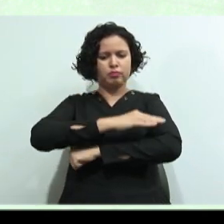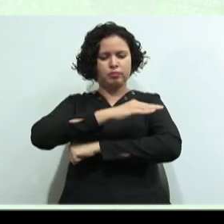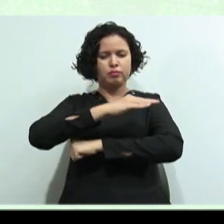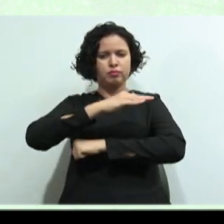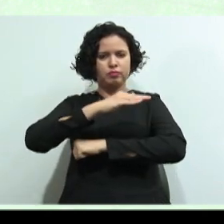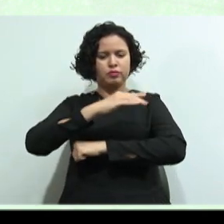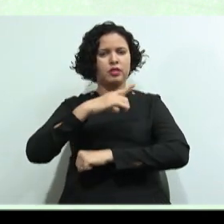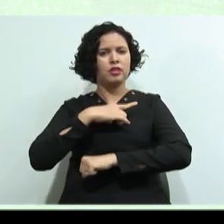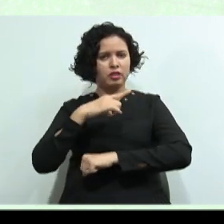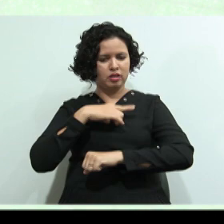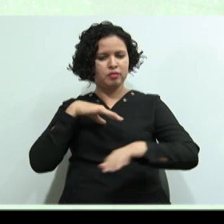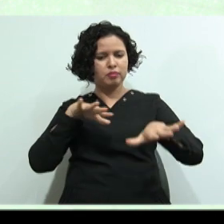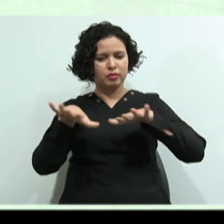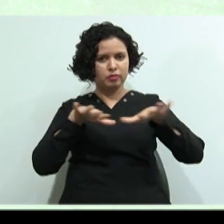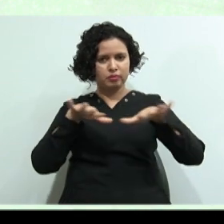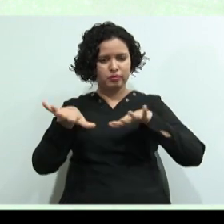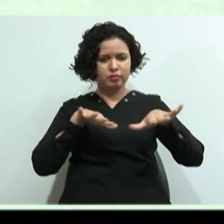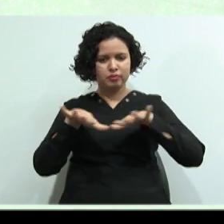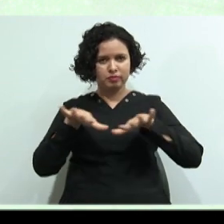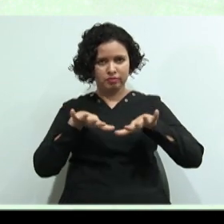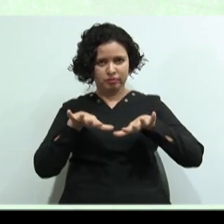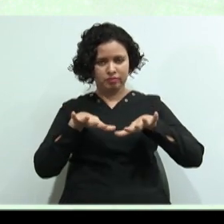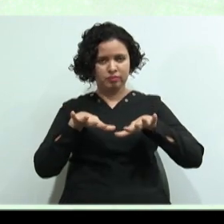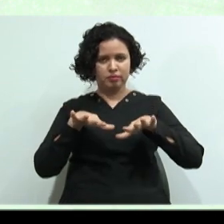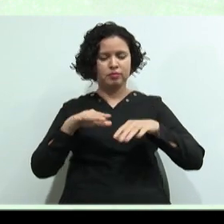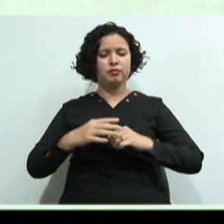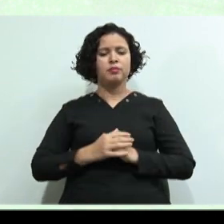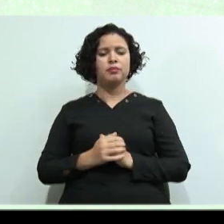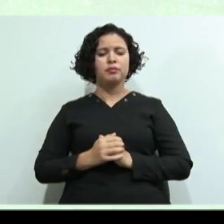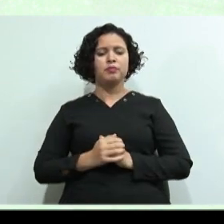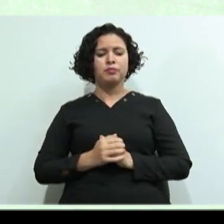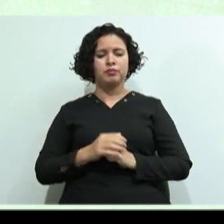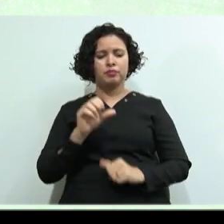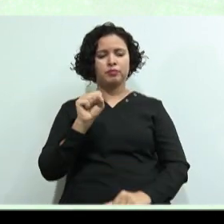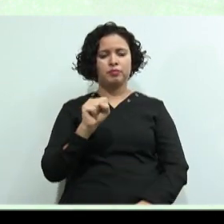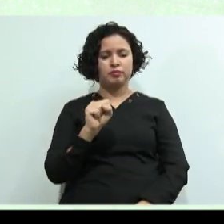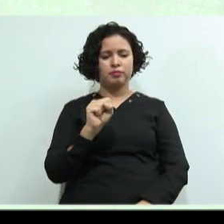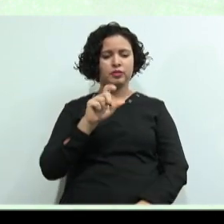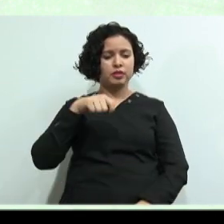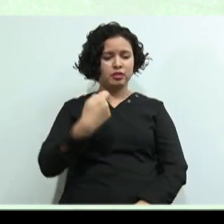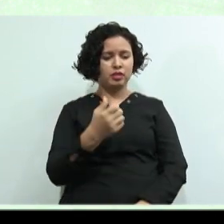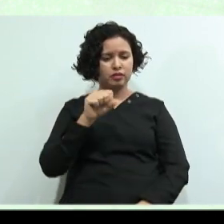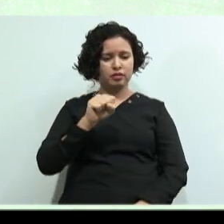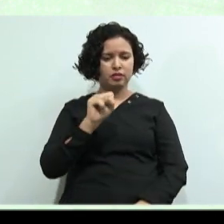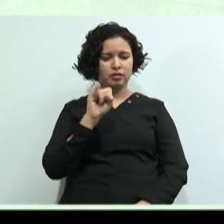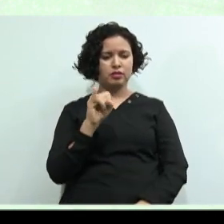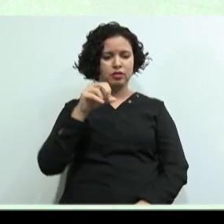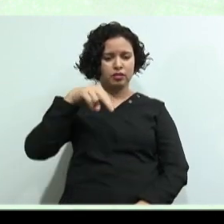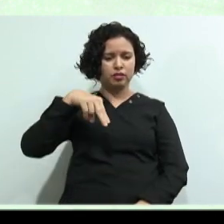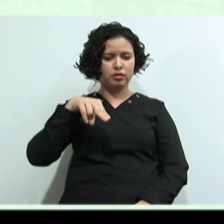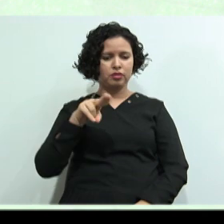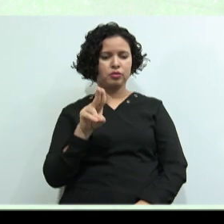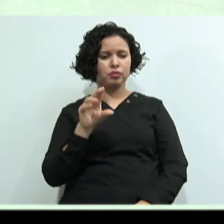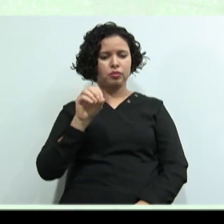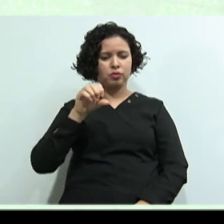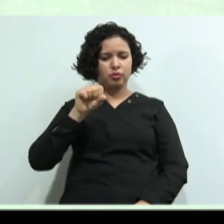Isso, olha, tem movimentos semicirculares. Agora, sinais que têm movimentos sinuosos,